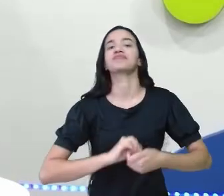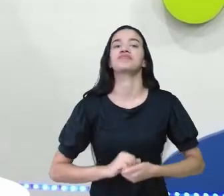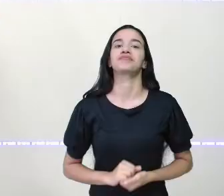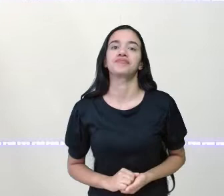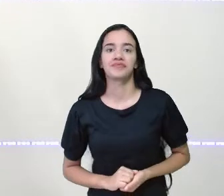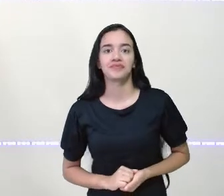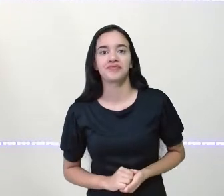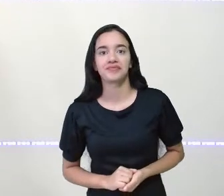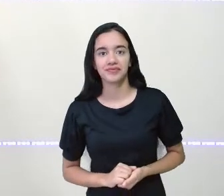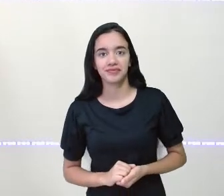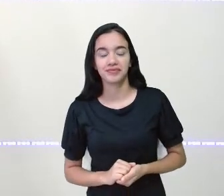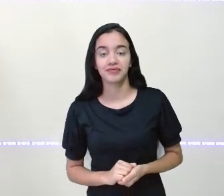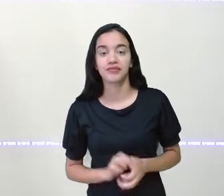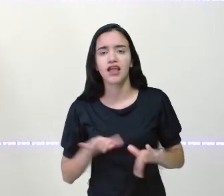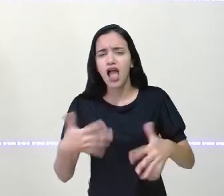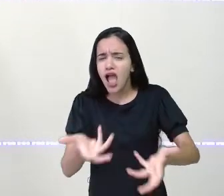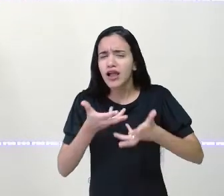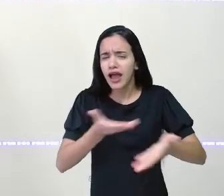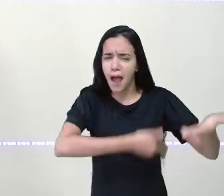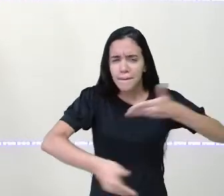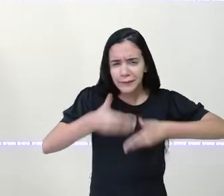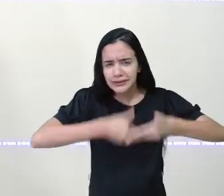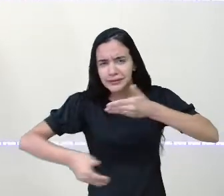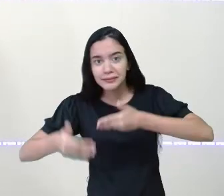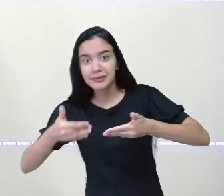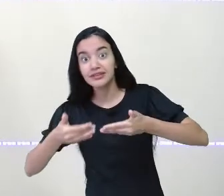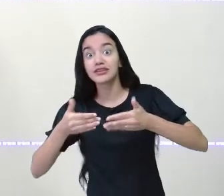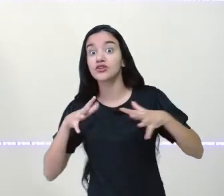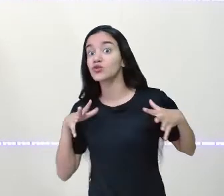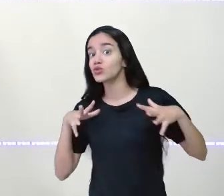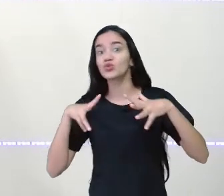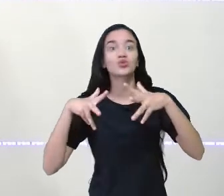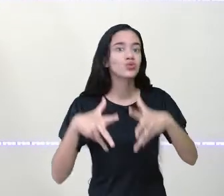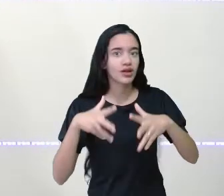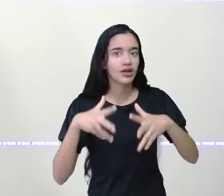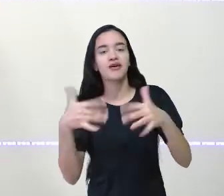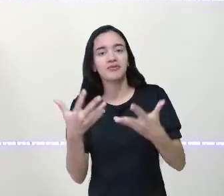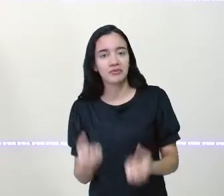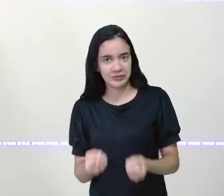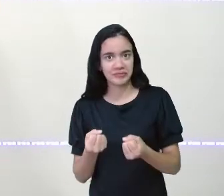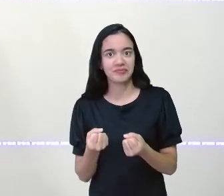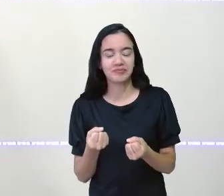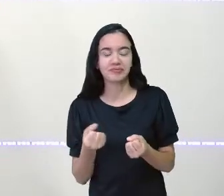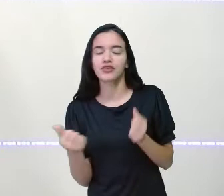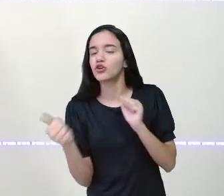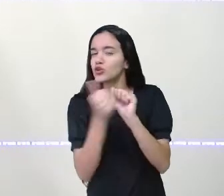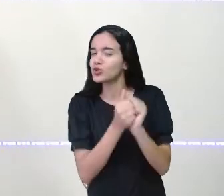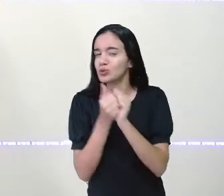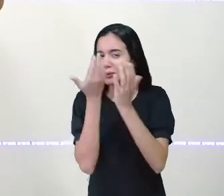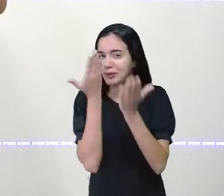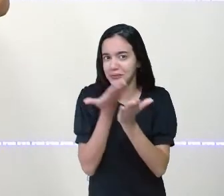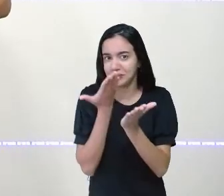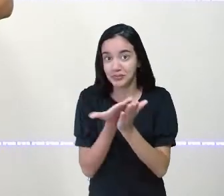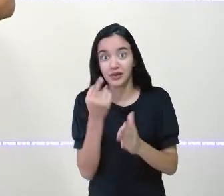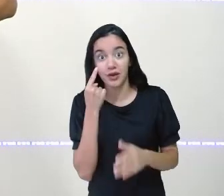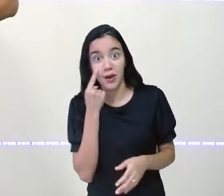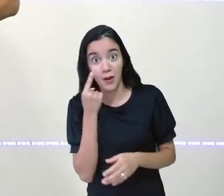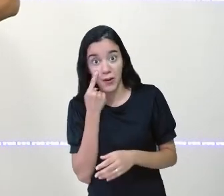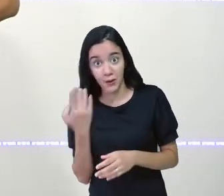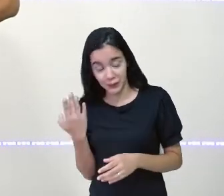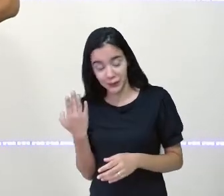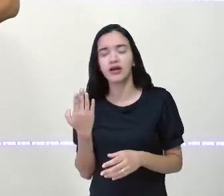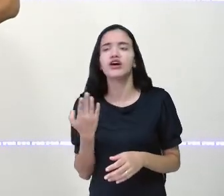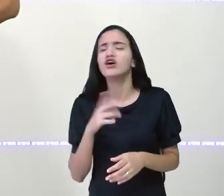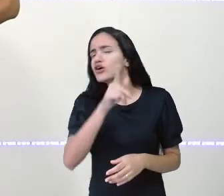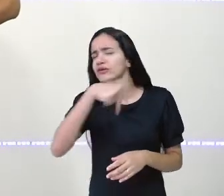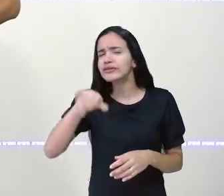pouco. Quero muito a participação de todo mundo, hein? Vamos lá com a gente para a aula. Olha só,